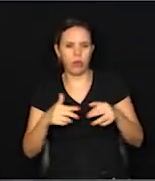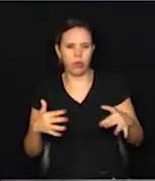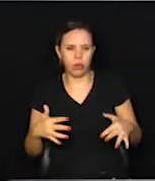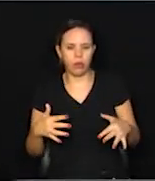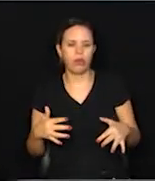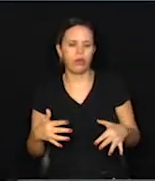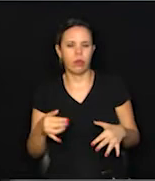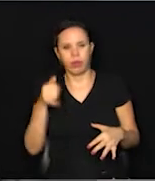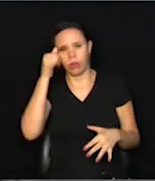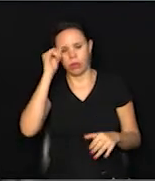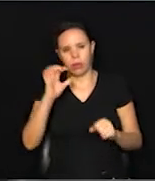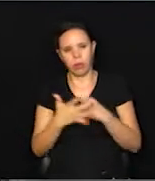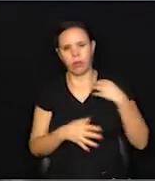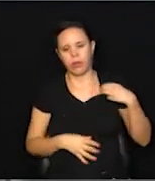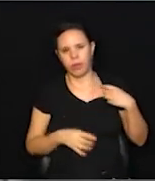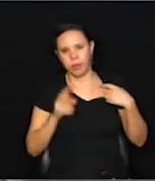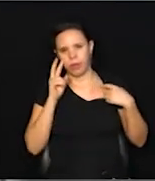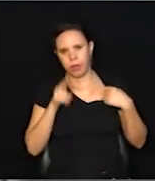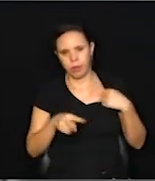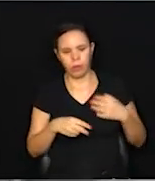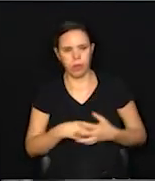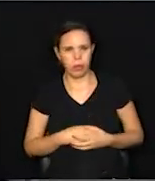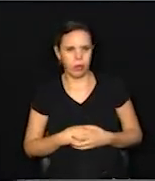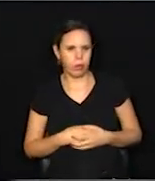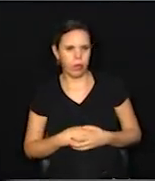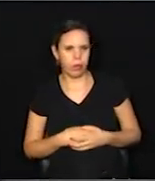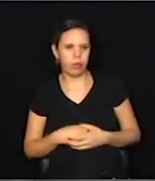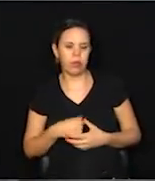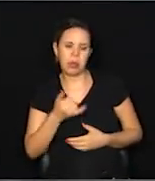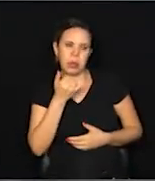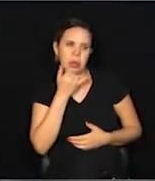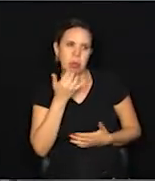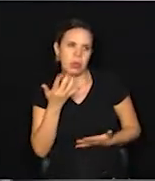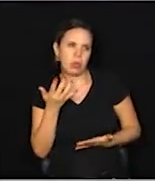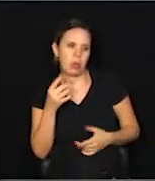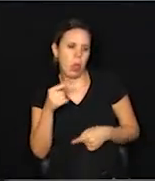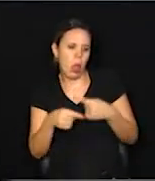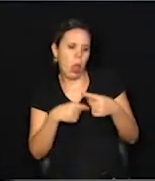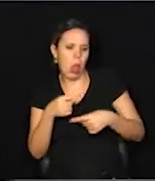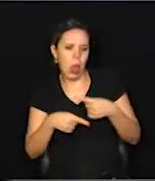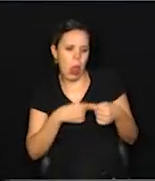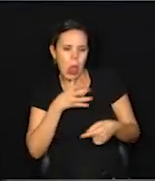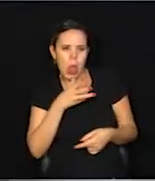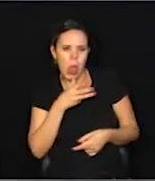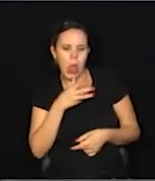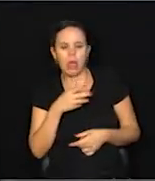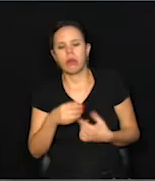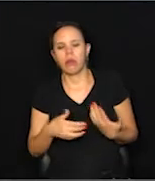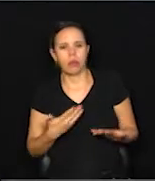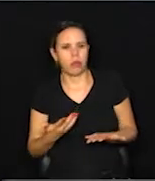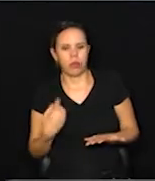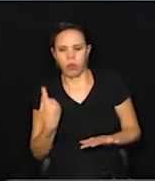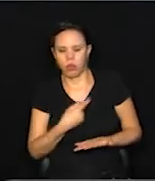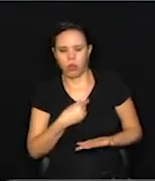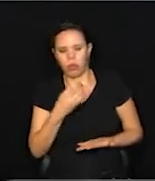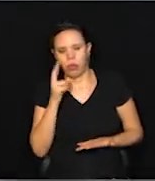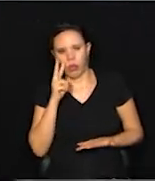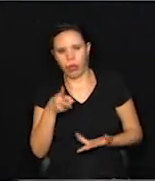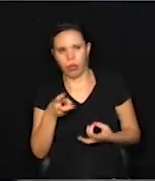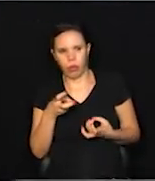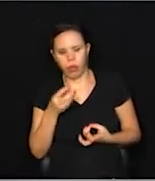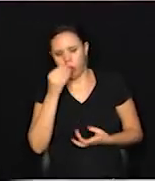gente tem visto aí, isso tem sido, digamos assim, a desculpa para uma série de negligências, e nós, então,